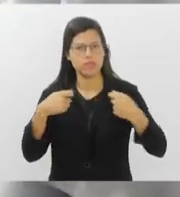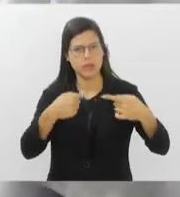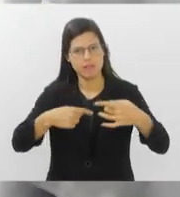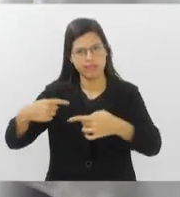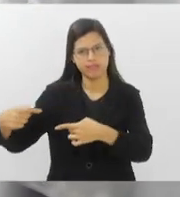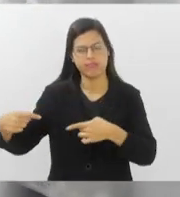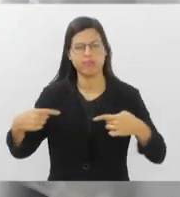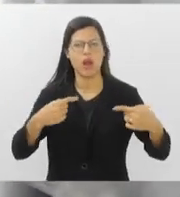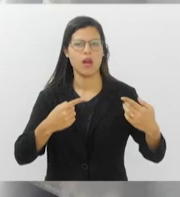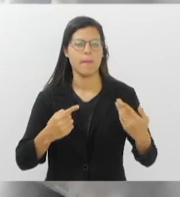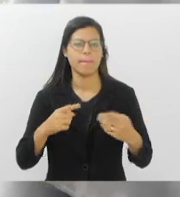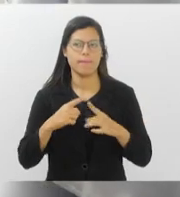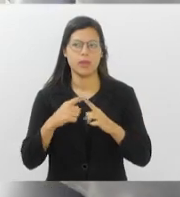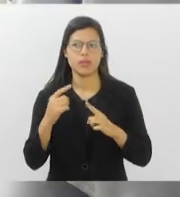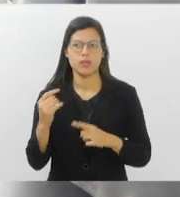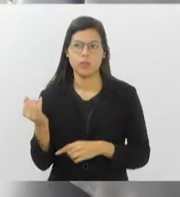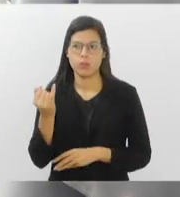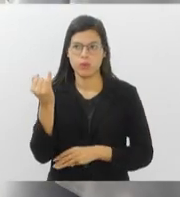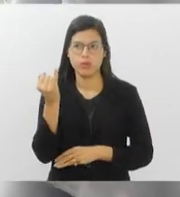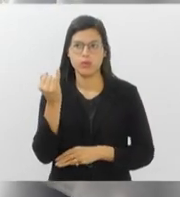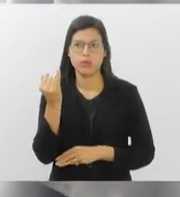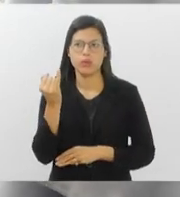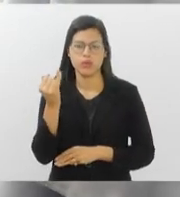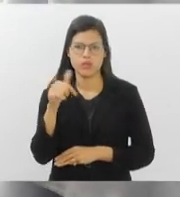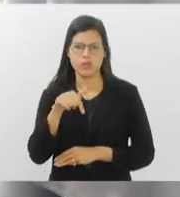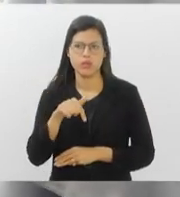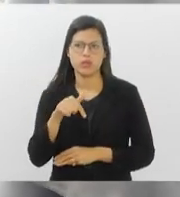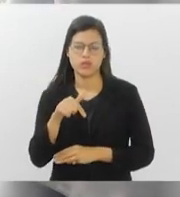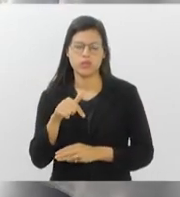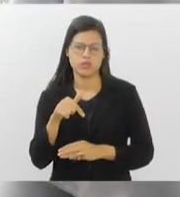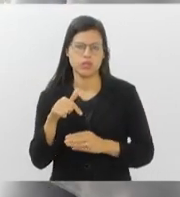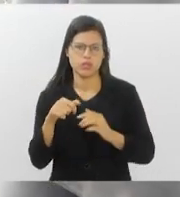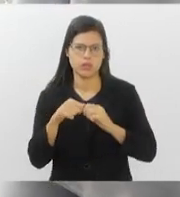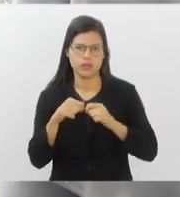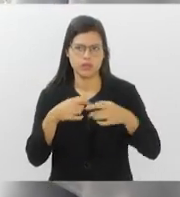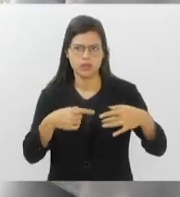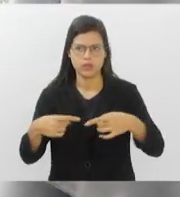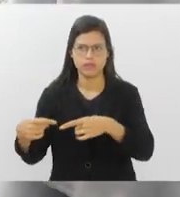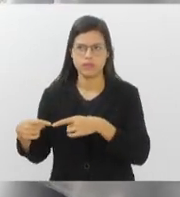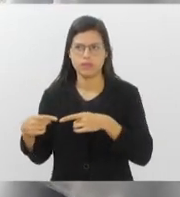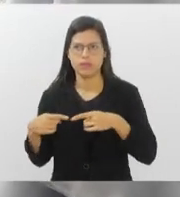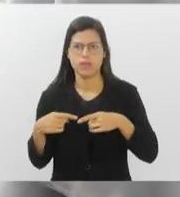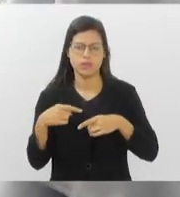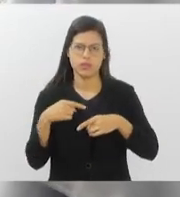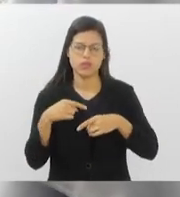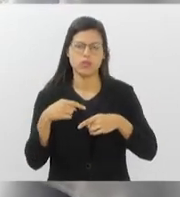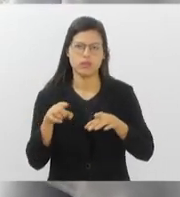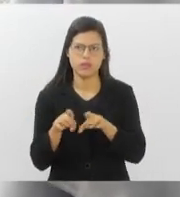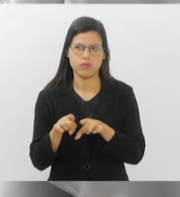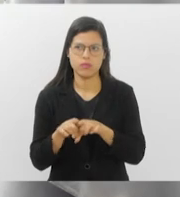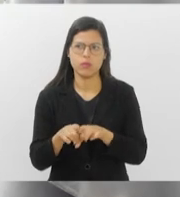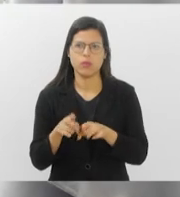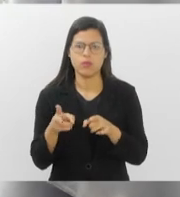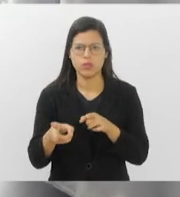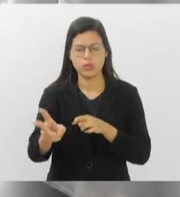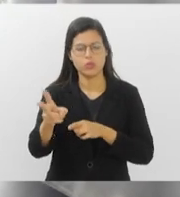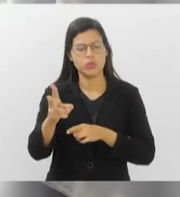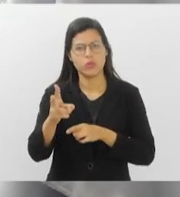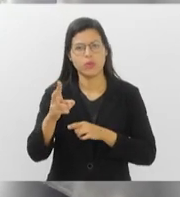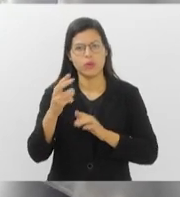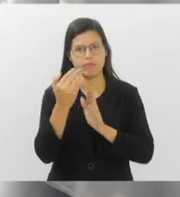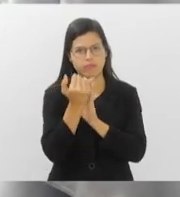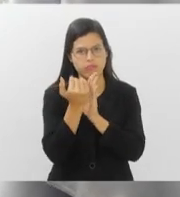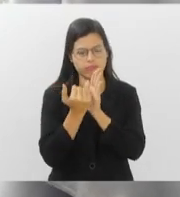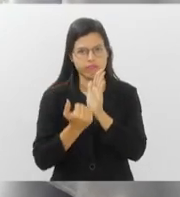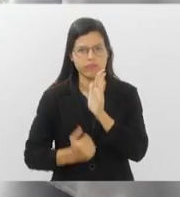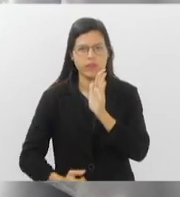gente ultrapasse esse ponto para que possa seguir com as demais matérias, a gente possa